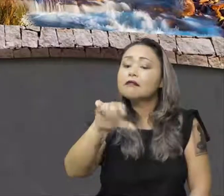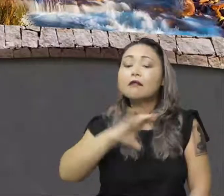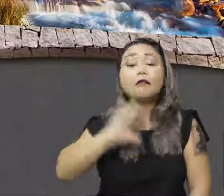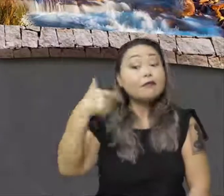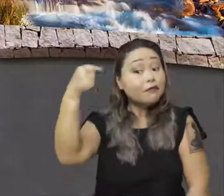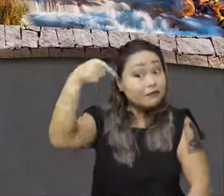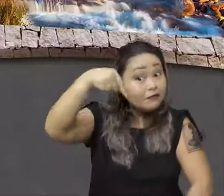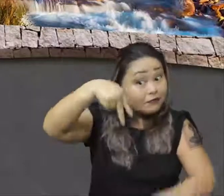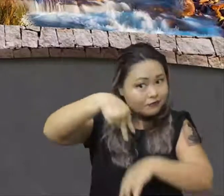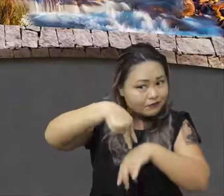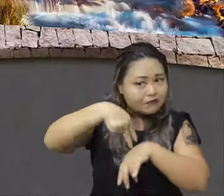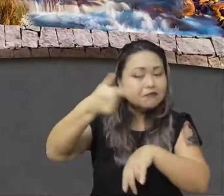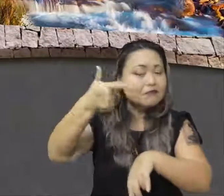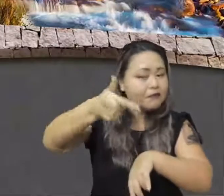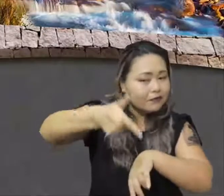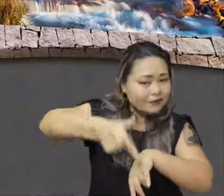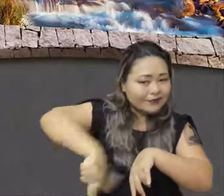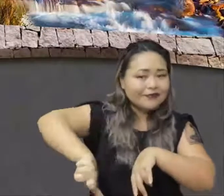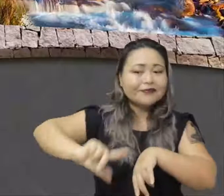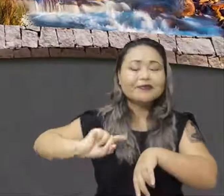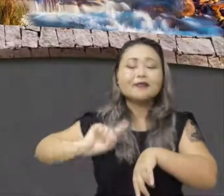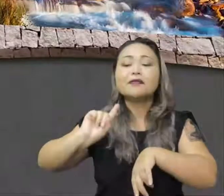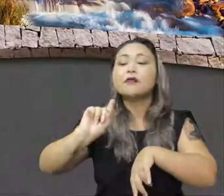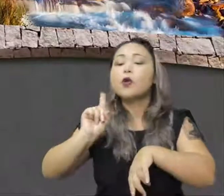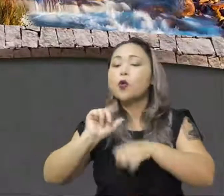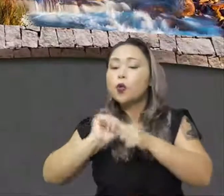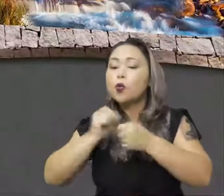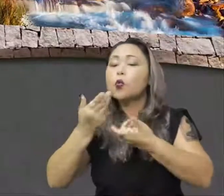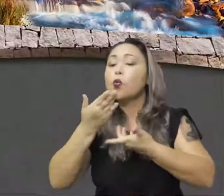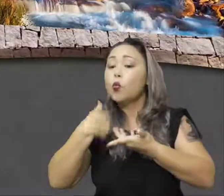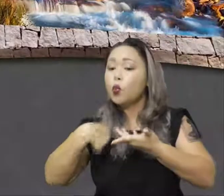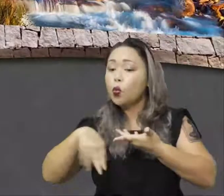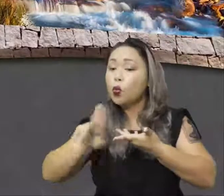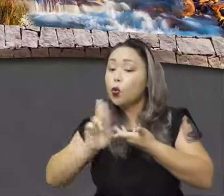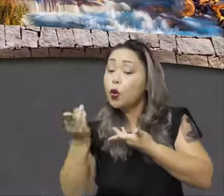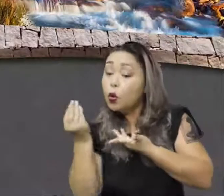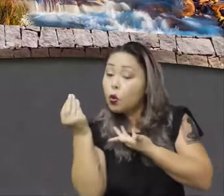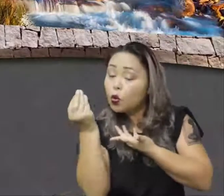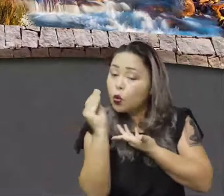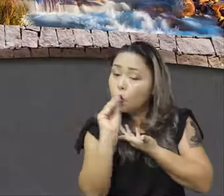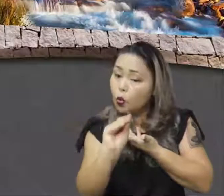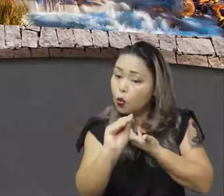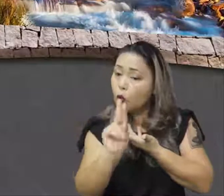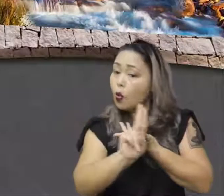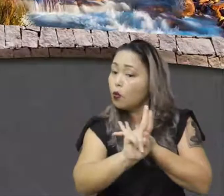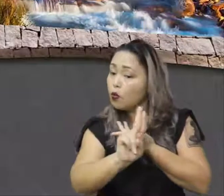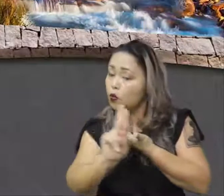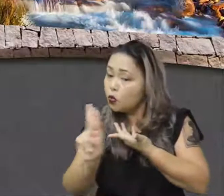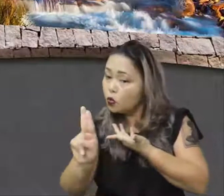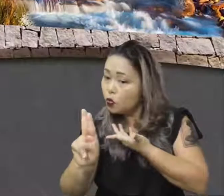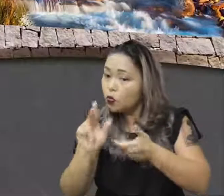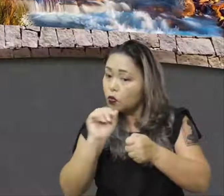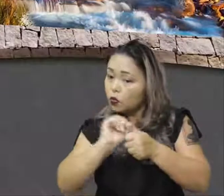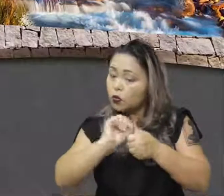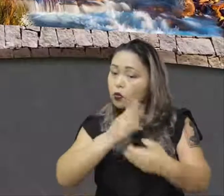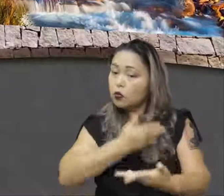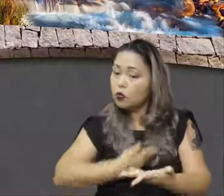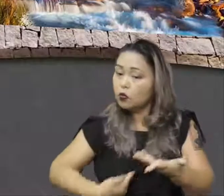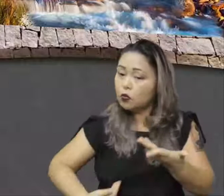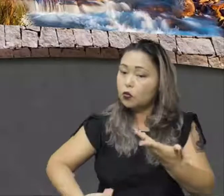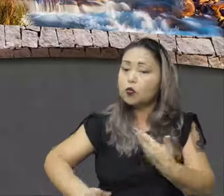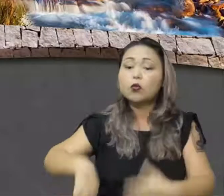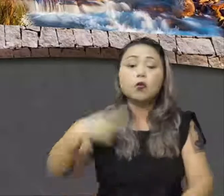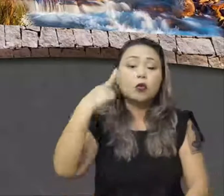estamos aqui mais uma vez em nome do governo do estado de Rondônia, o Coronel Marcos Rocha, da Secretaria